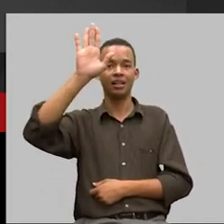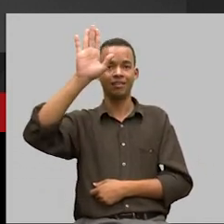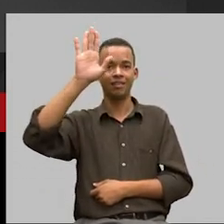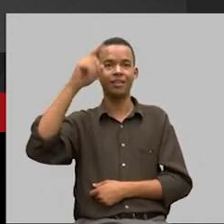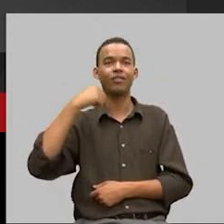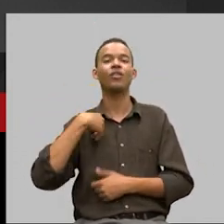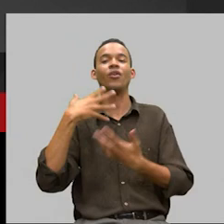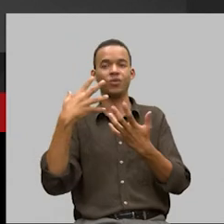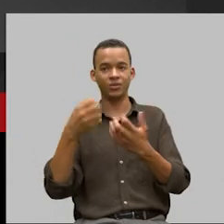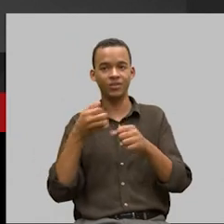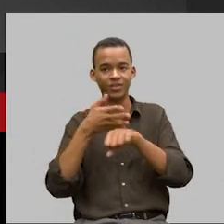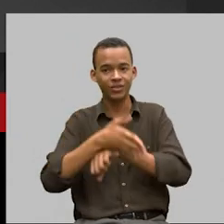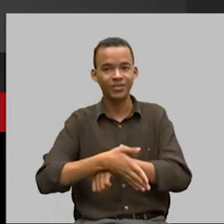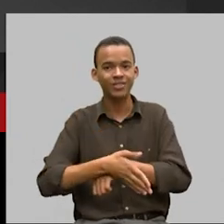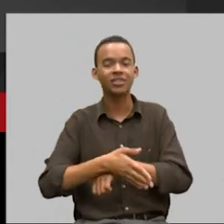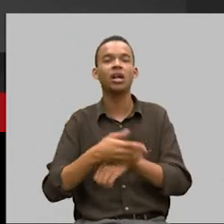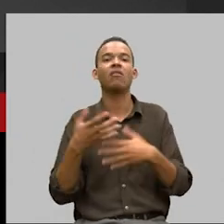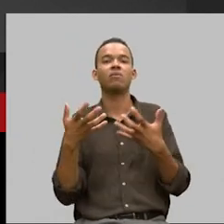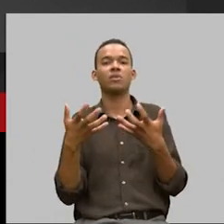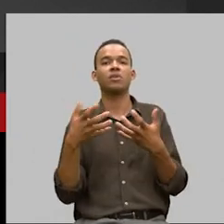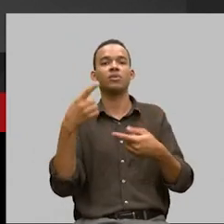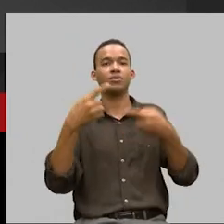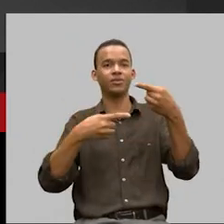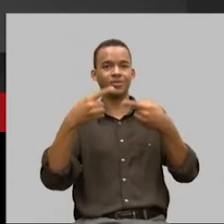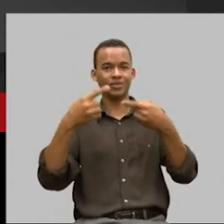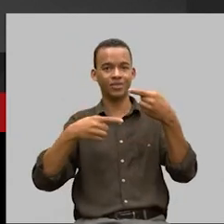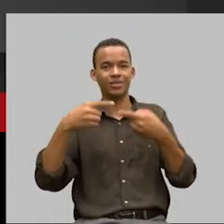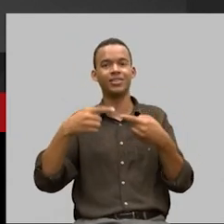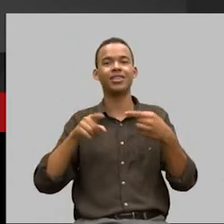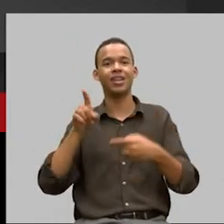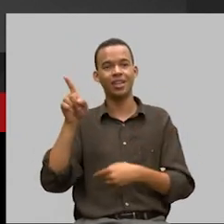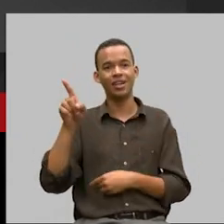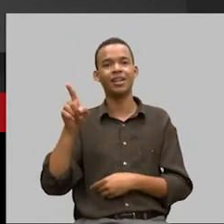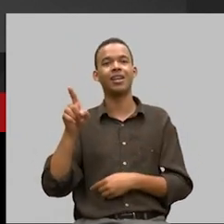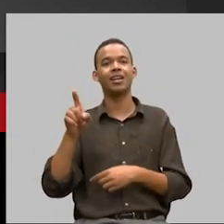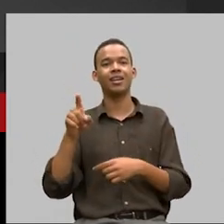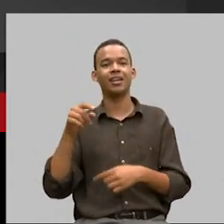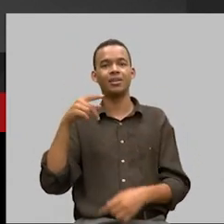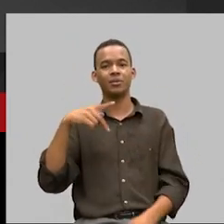convite eu quero discutir esse tal desse Plano Nacional de